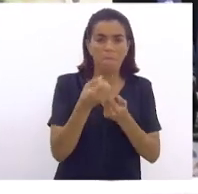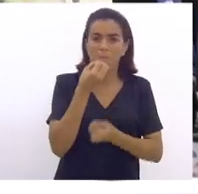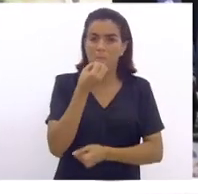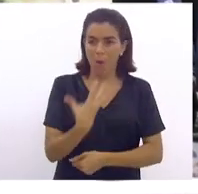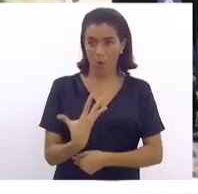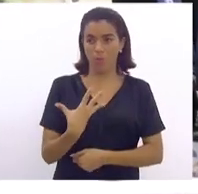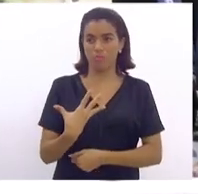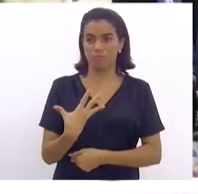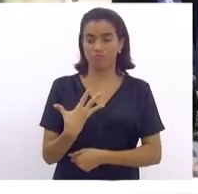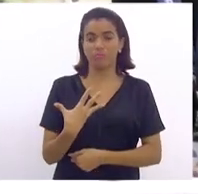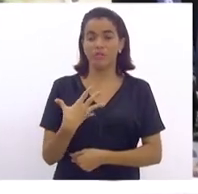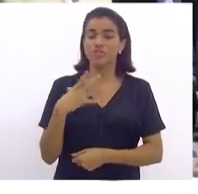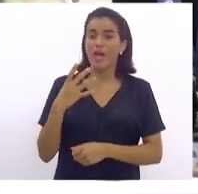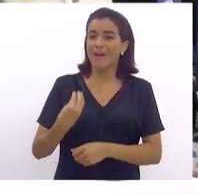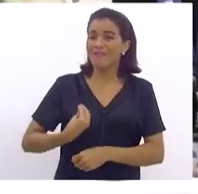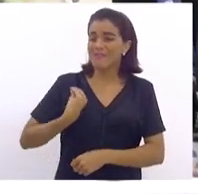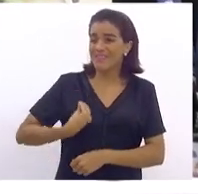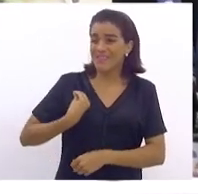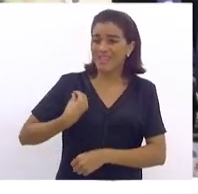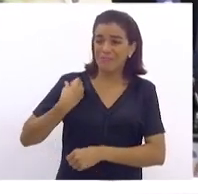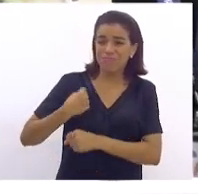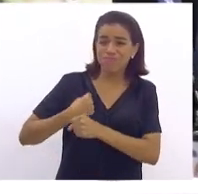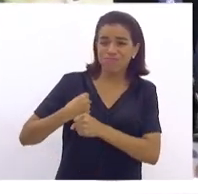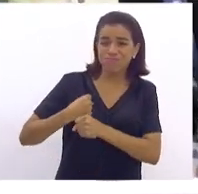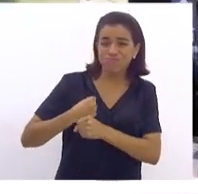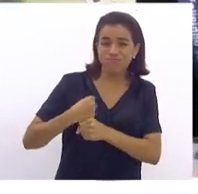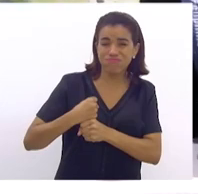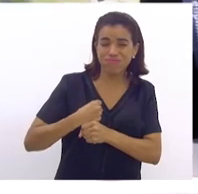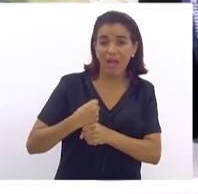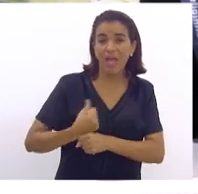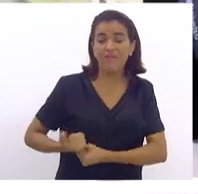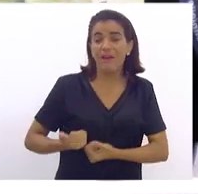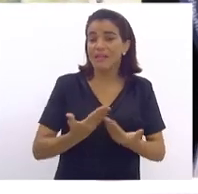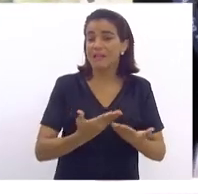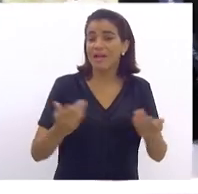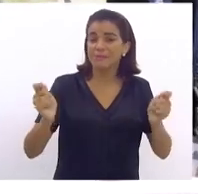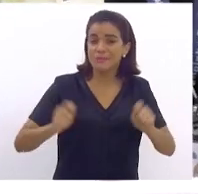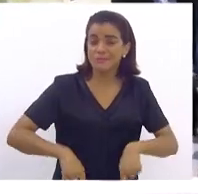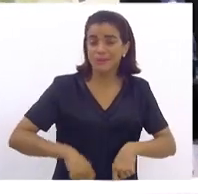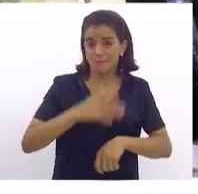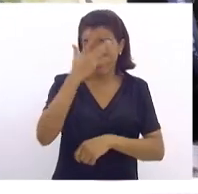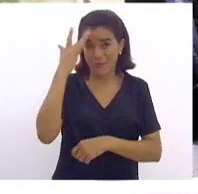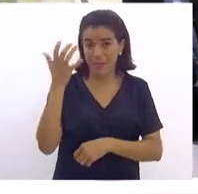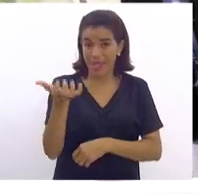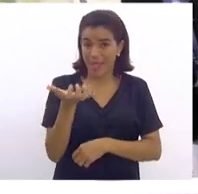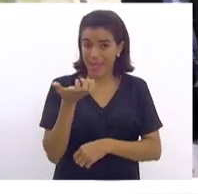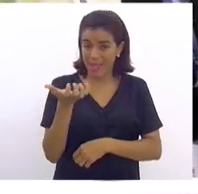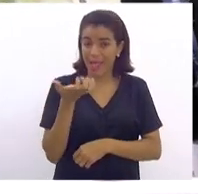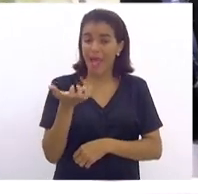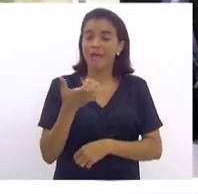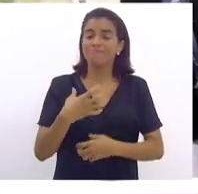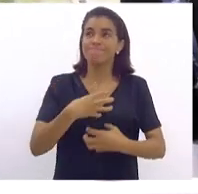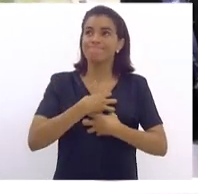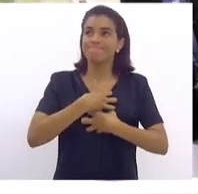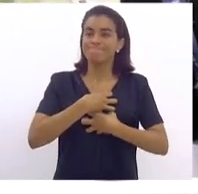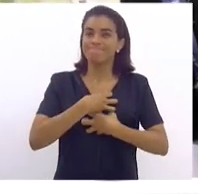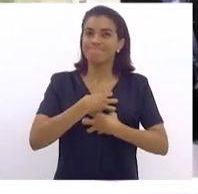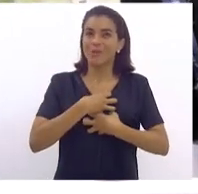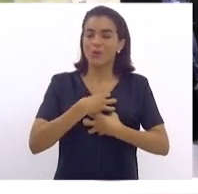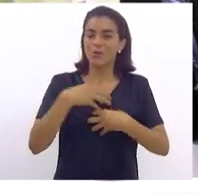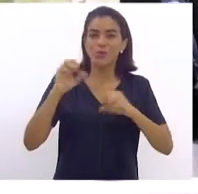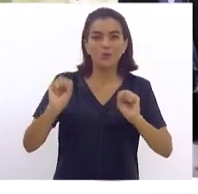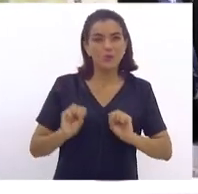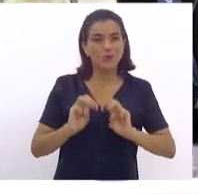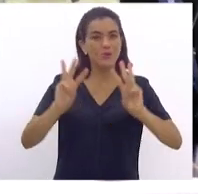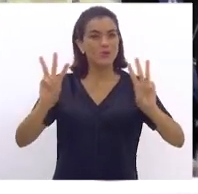que vida inteira trabalhei com eventos, e vai dar a disponibilidade da pessoa que quiser doar, sente no coração de ir no evento, quiser doar